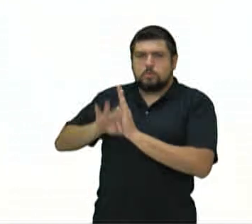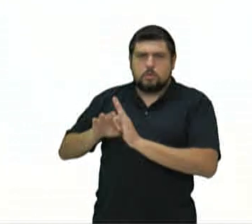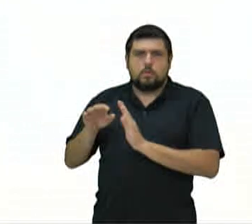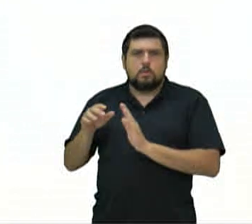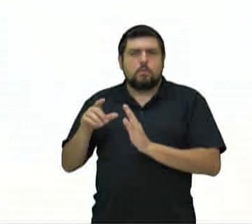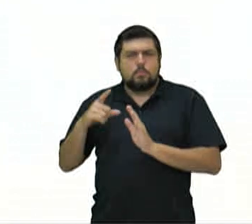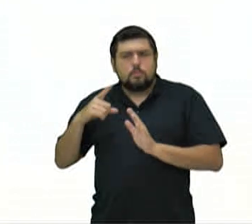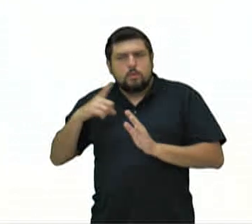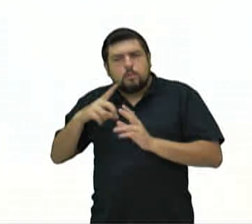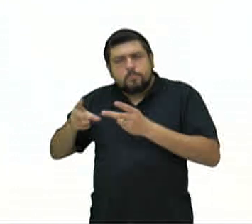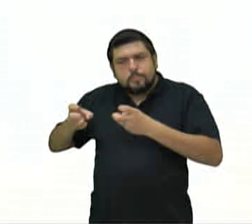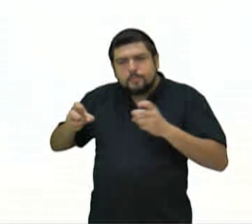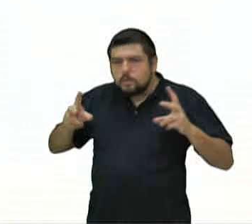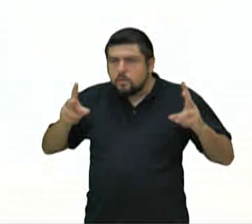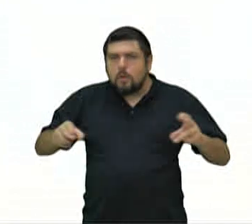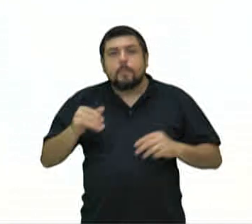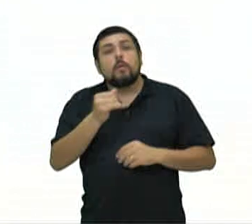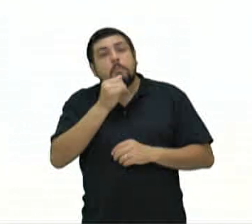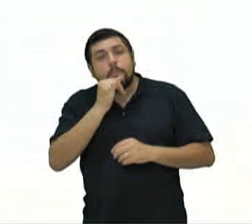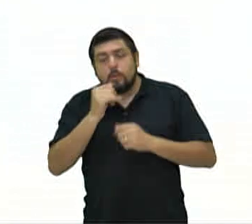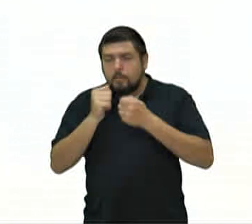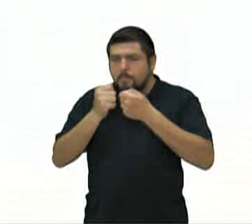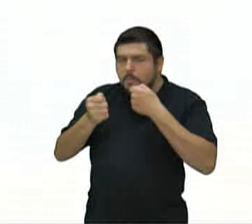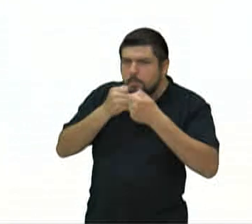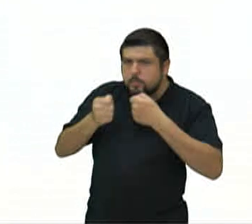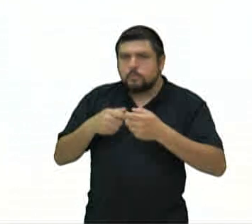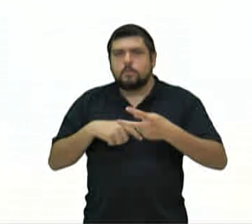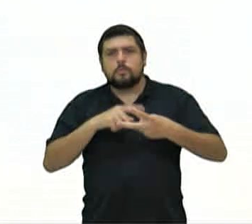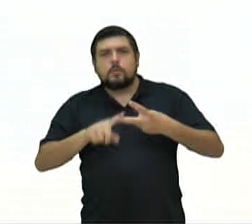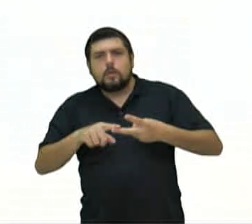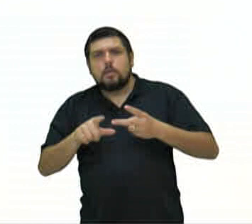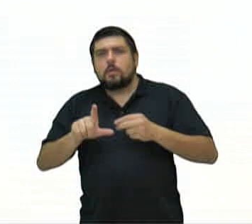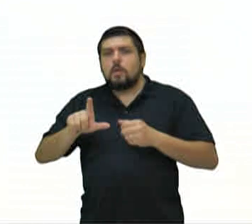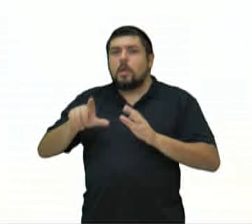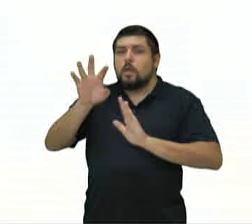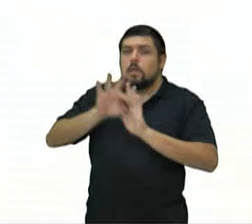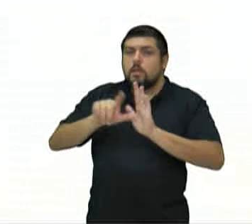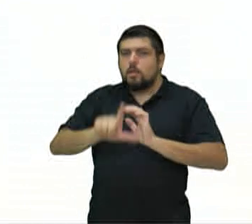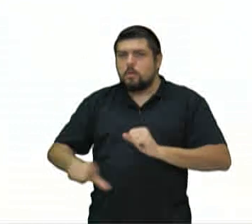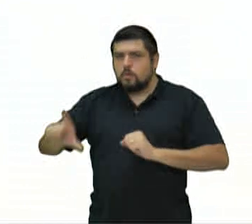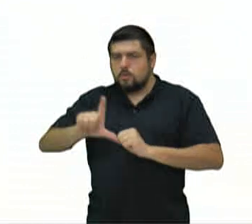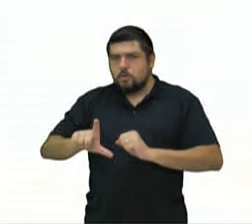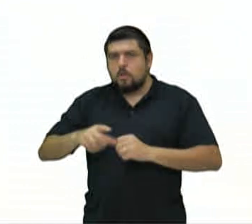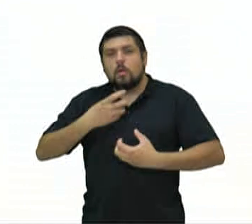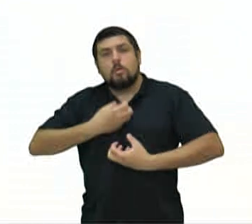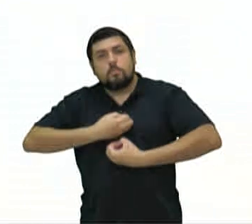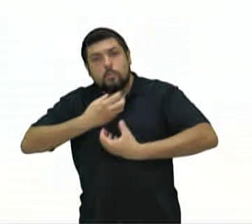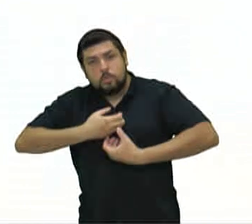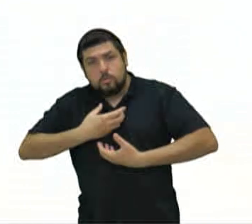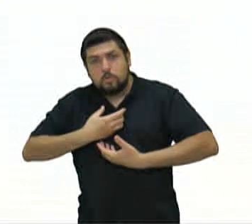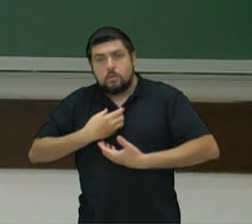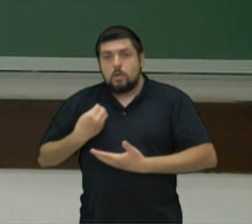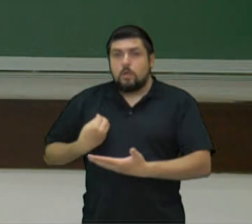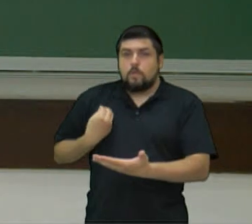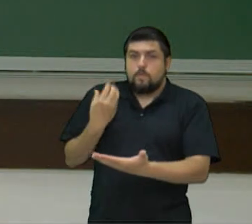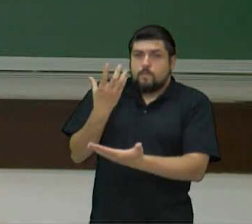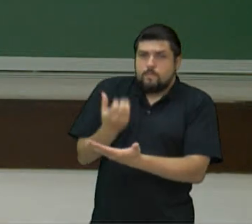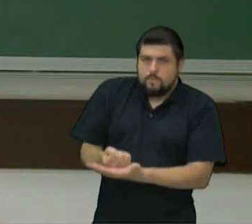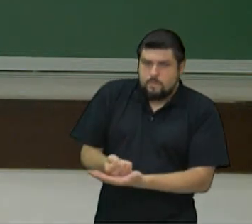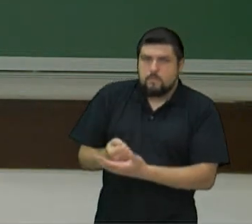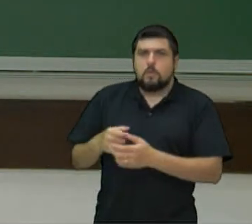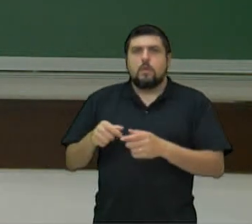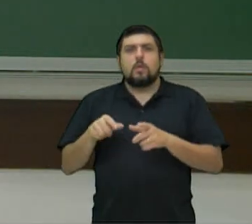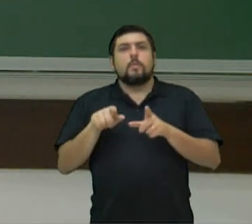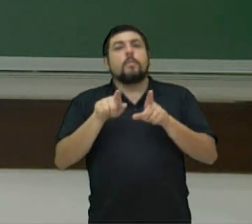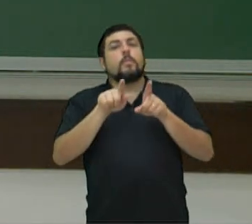descrição, por exemplo, em reportagens, em textos literários, em poesias, biografias e